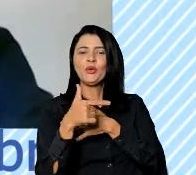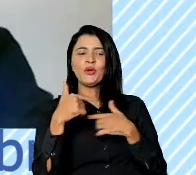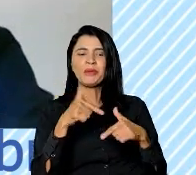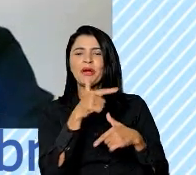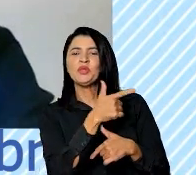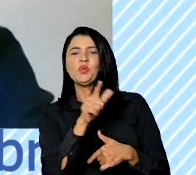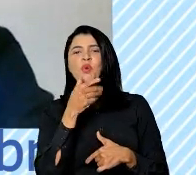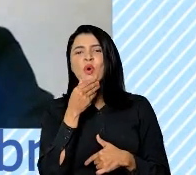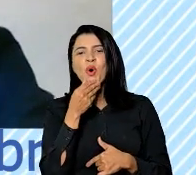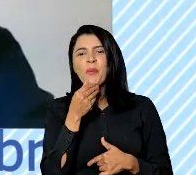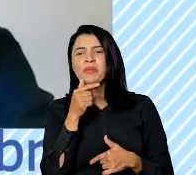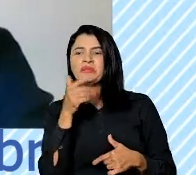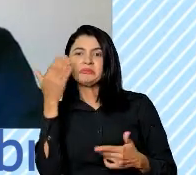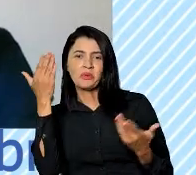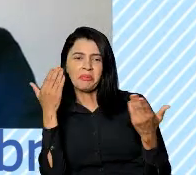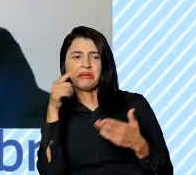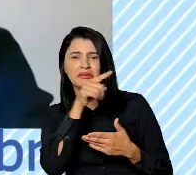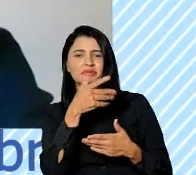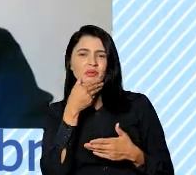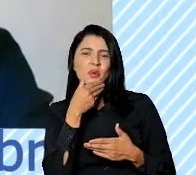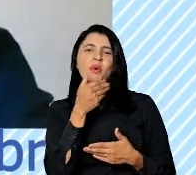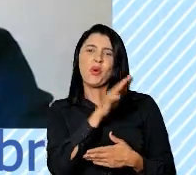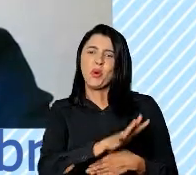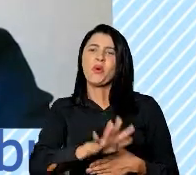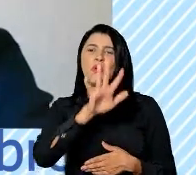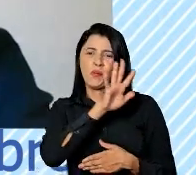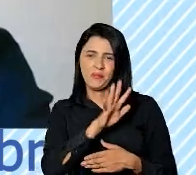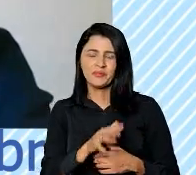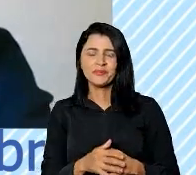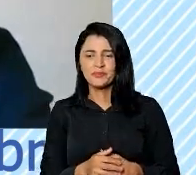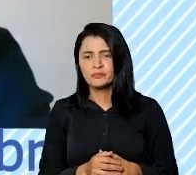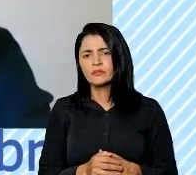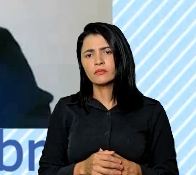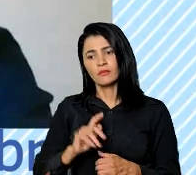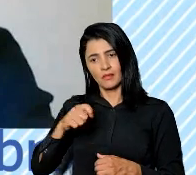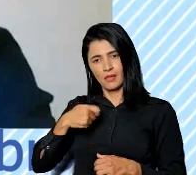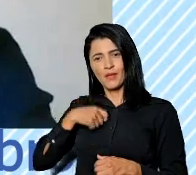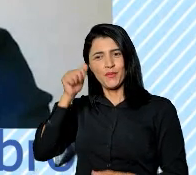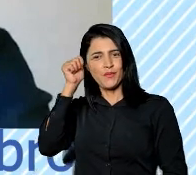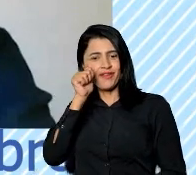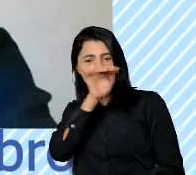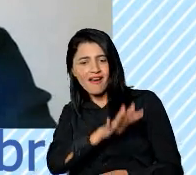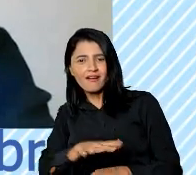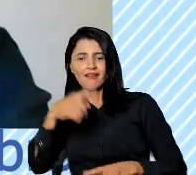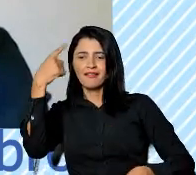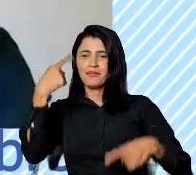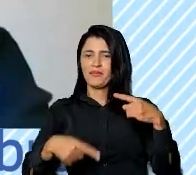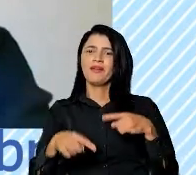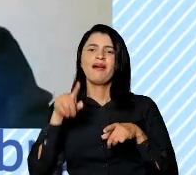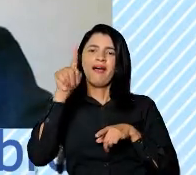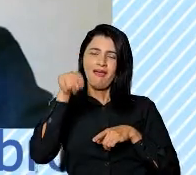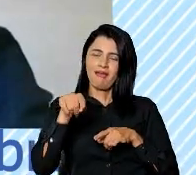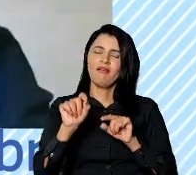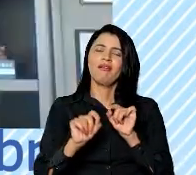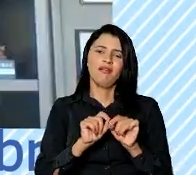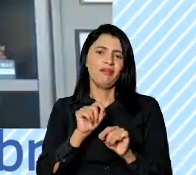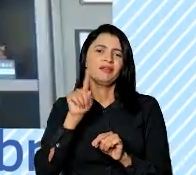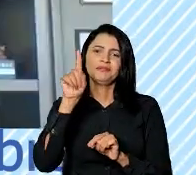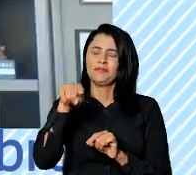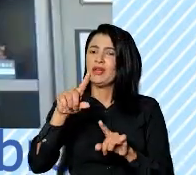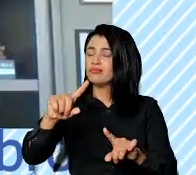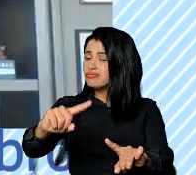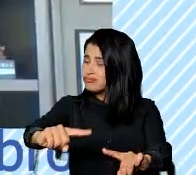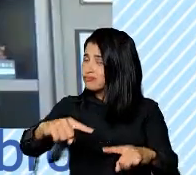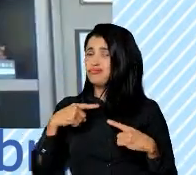outros homens, né, de um modo geral. Então, ser mulher no cenário político é, sem sombra de dúvida, um grande desafio,